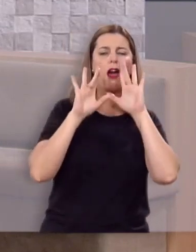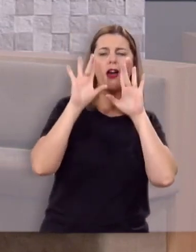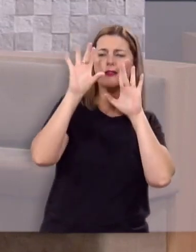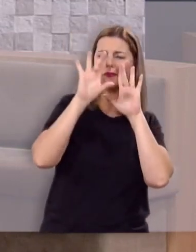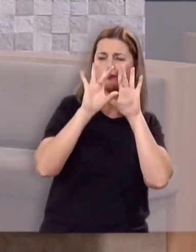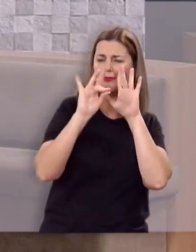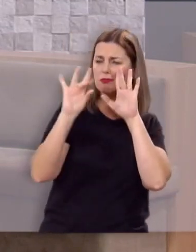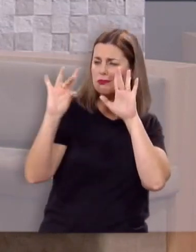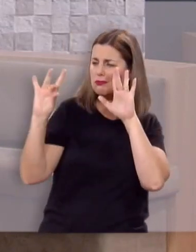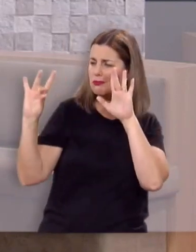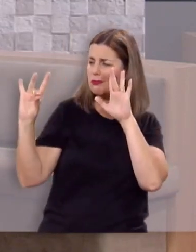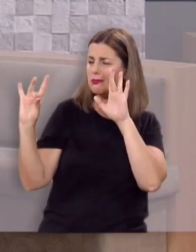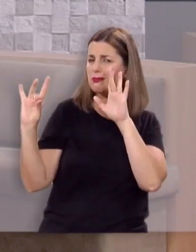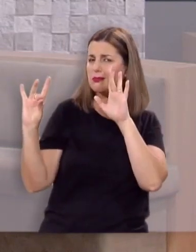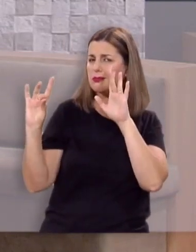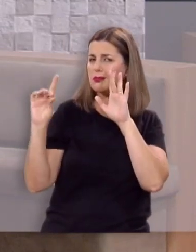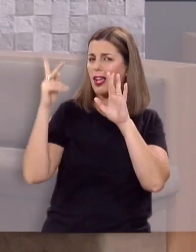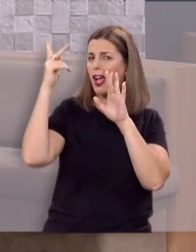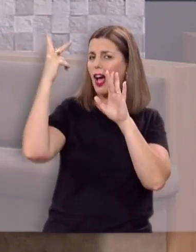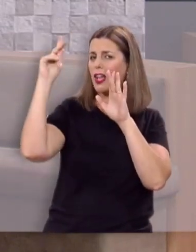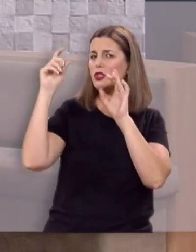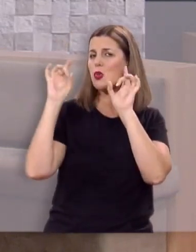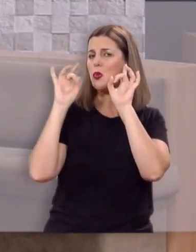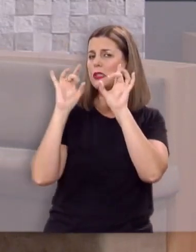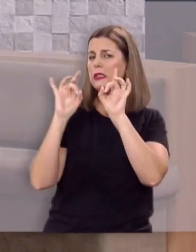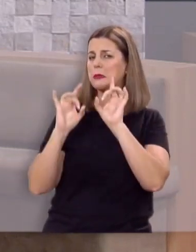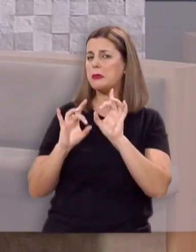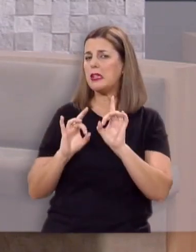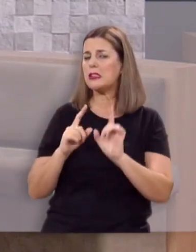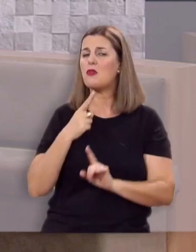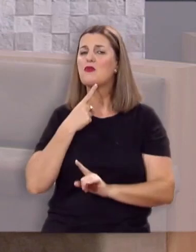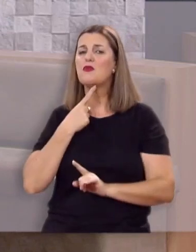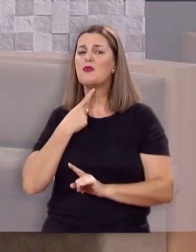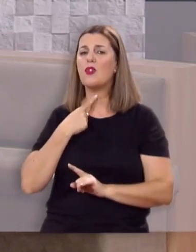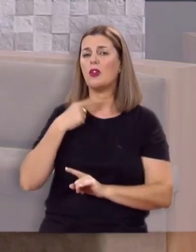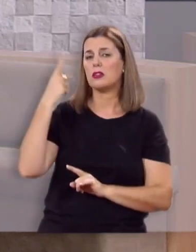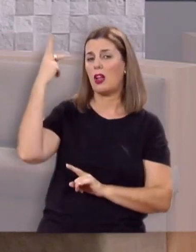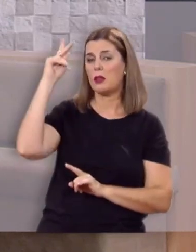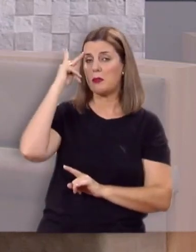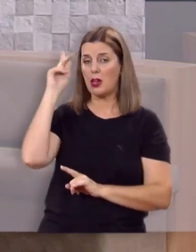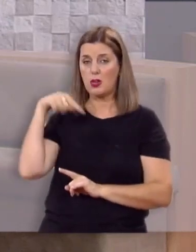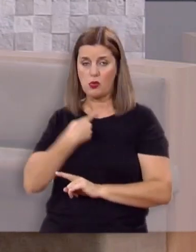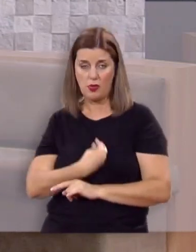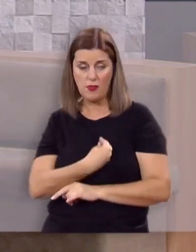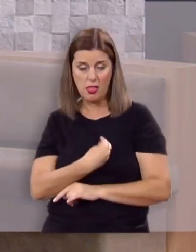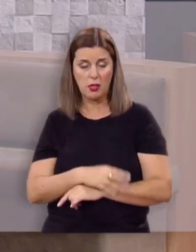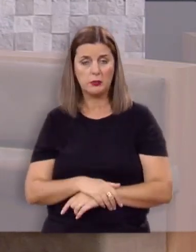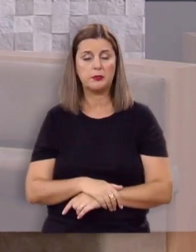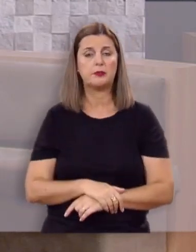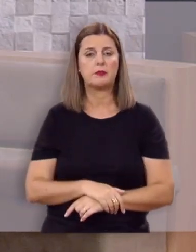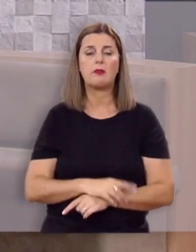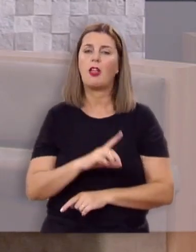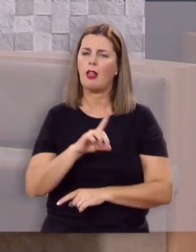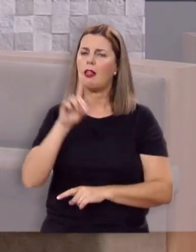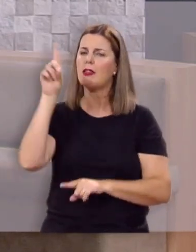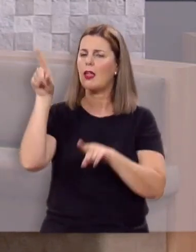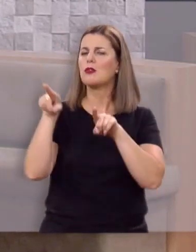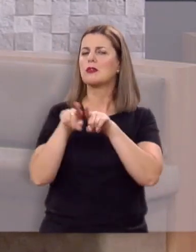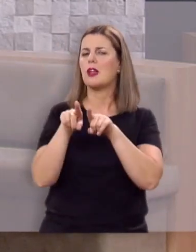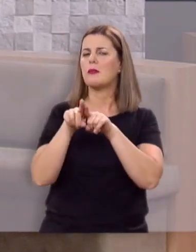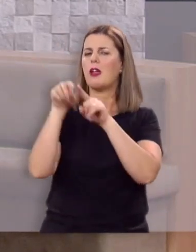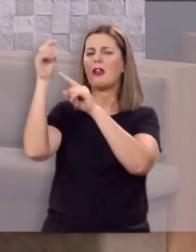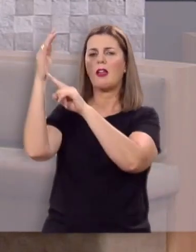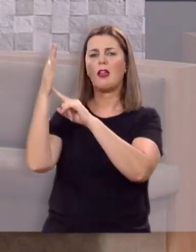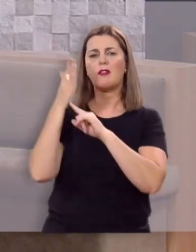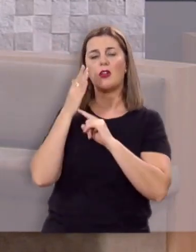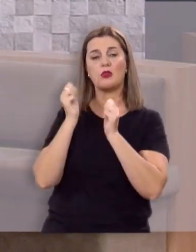e detalhadamente a sua específica vontade para a nossa vida. E Deus